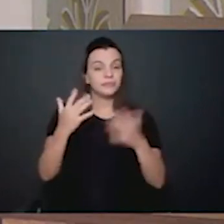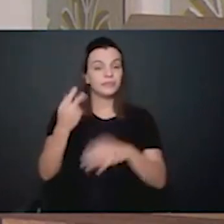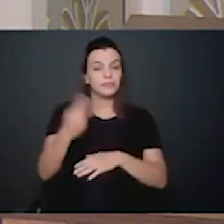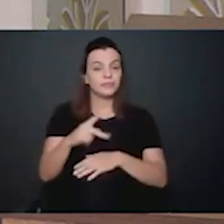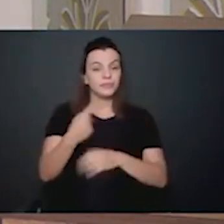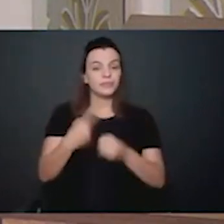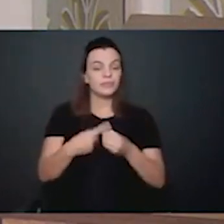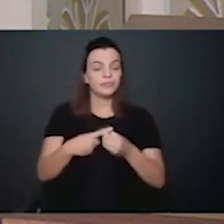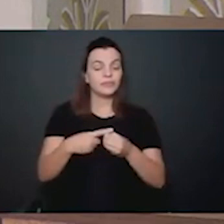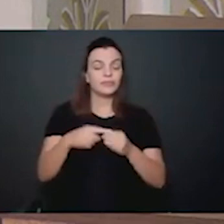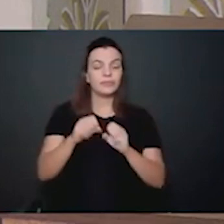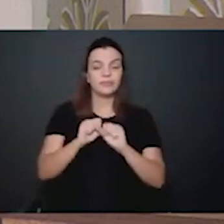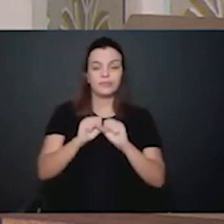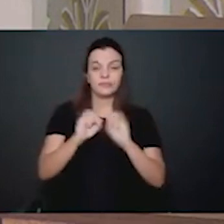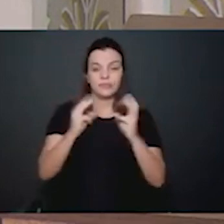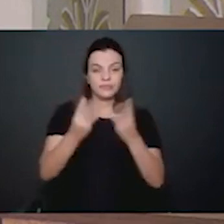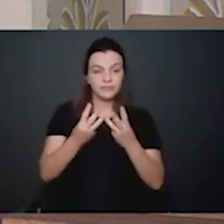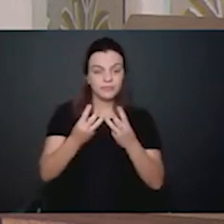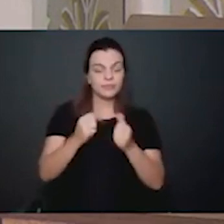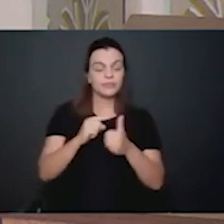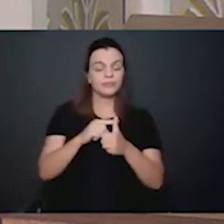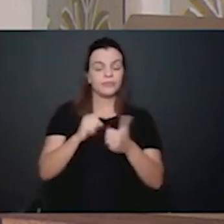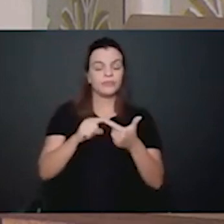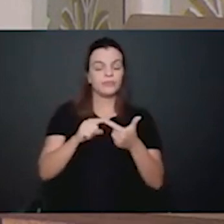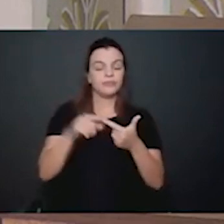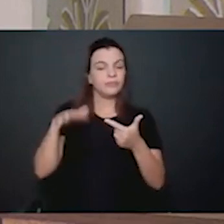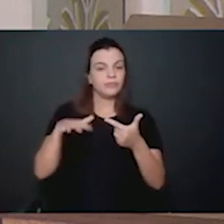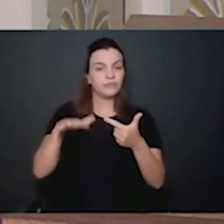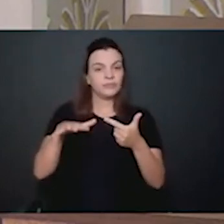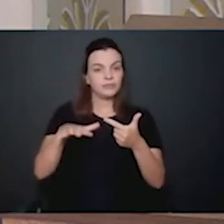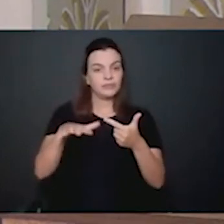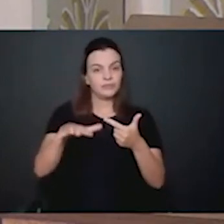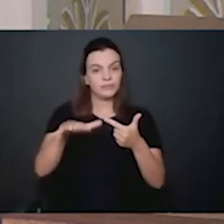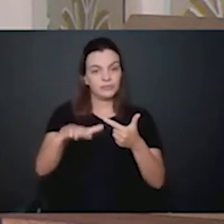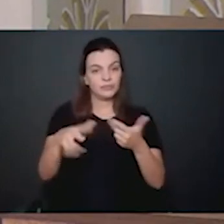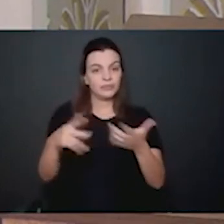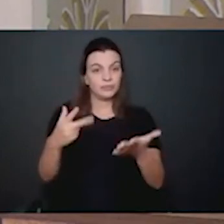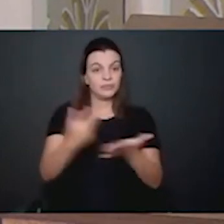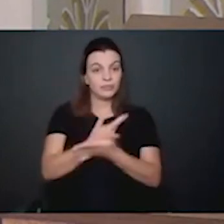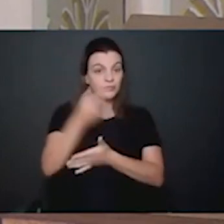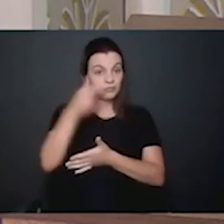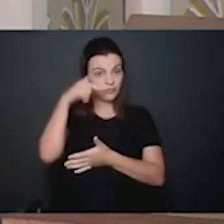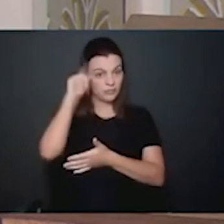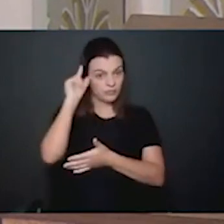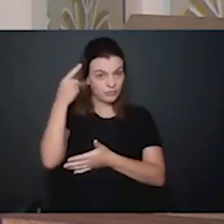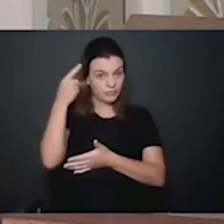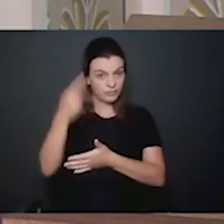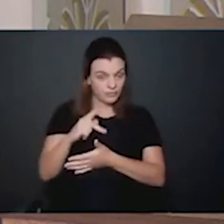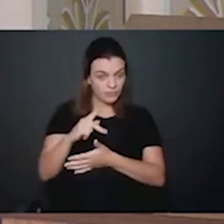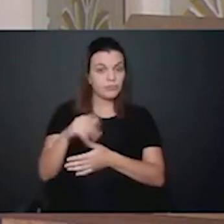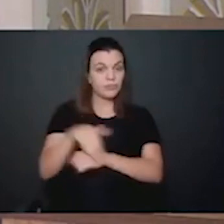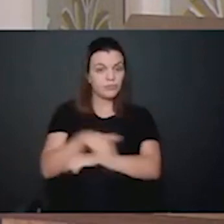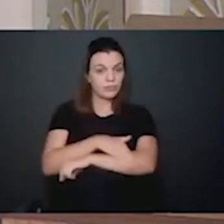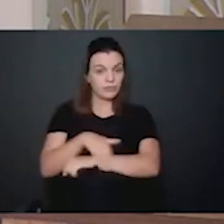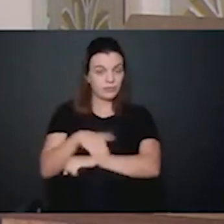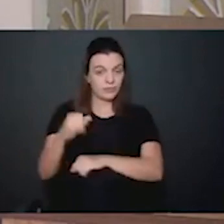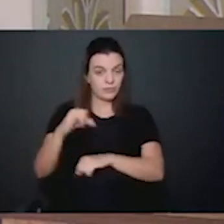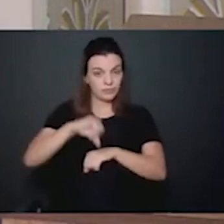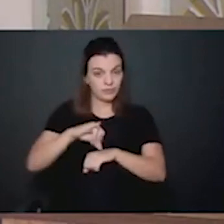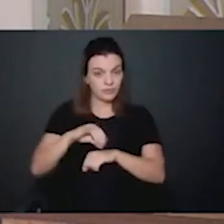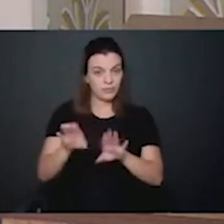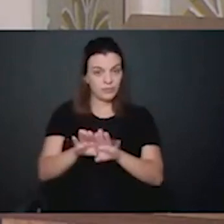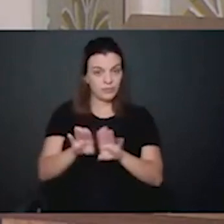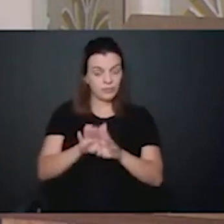shows eu falo de manifestações como as que aconteceram ontem no centro da cidade falam também